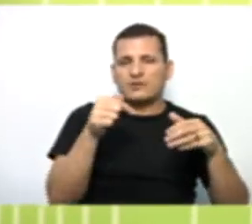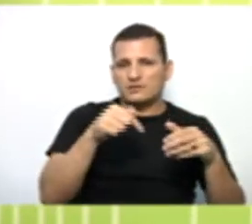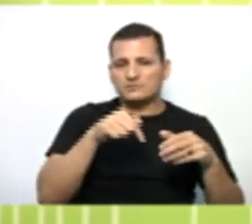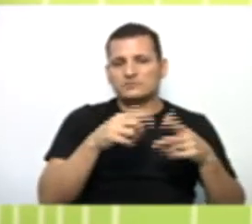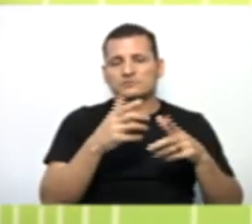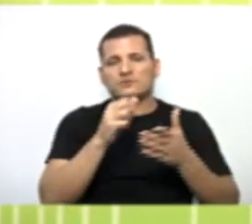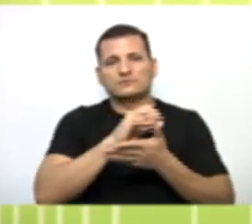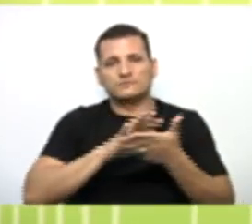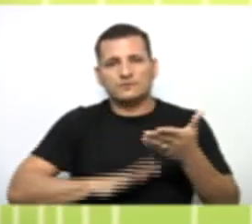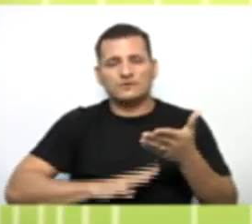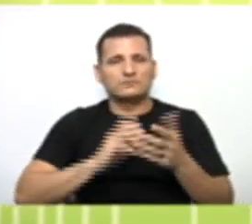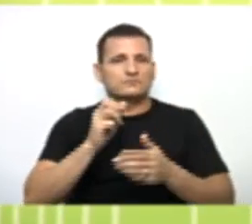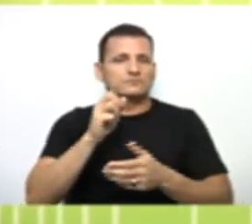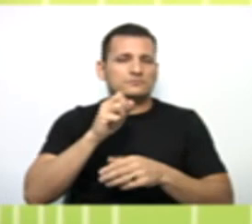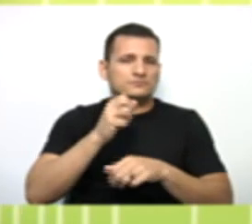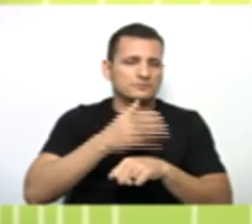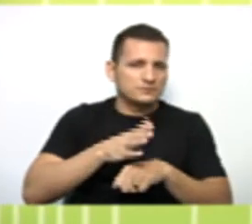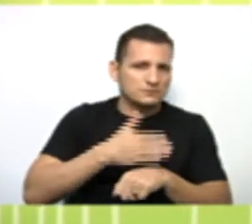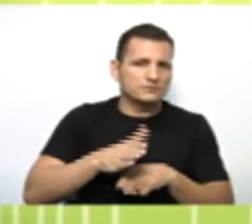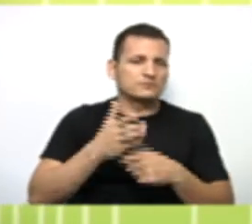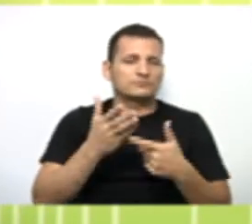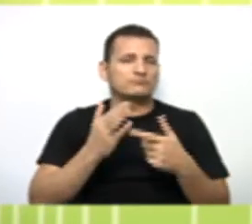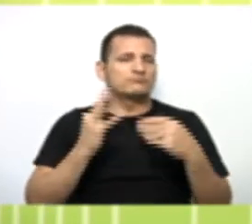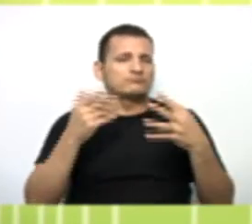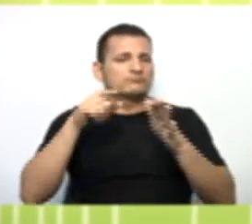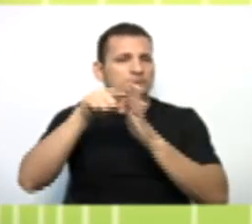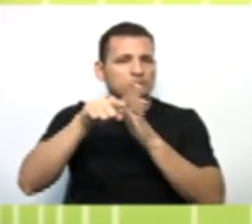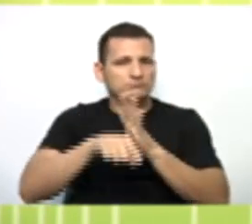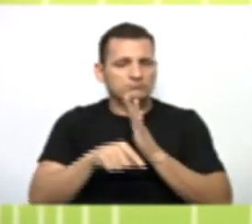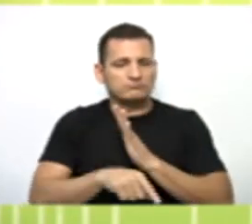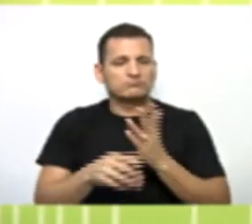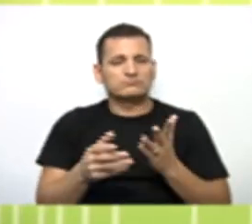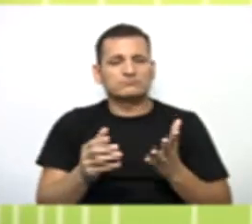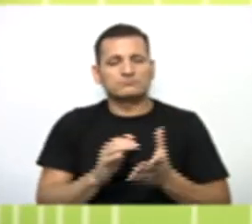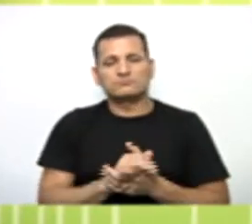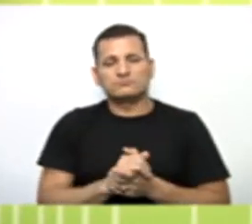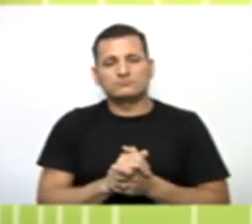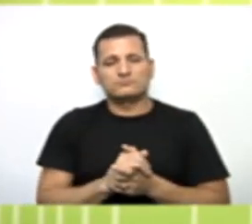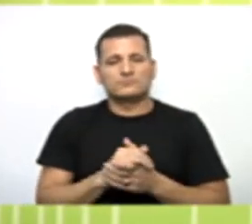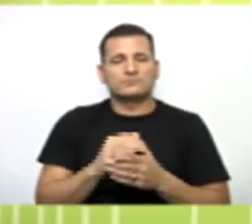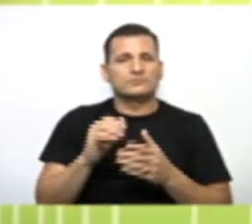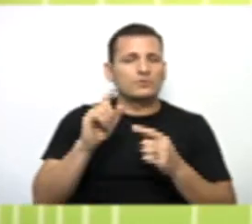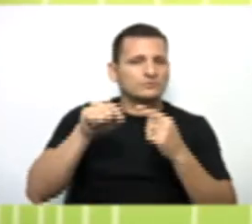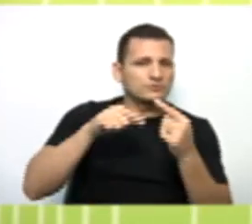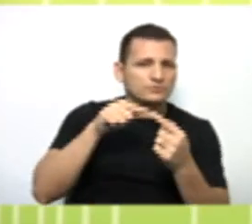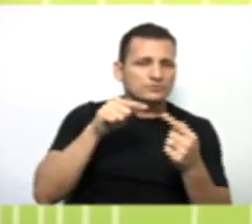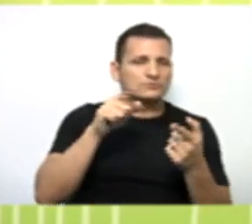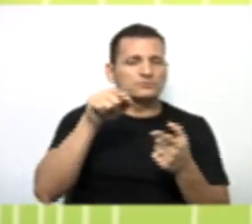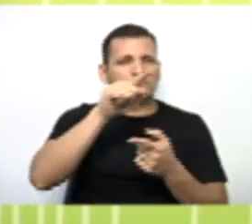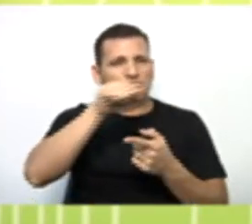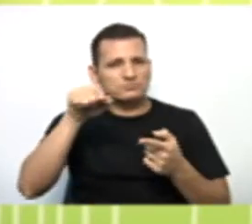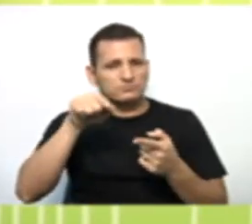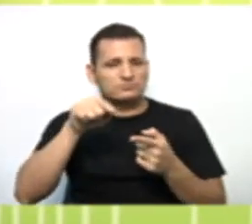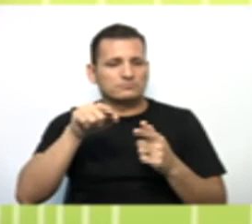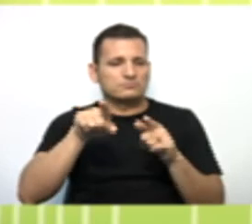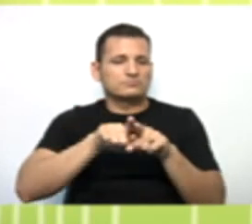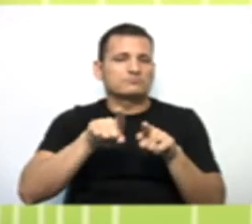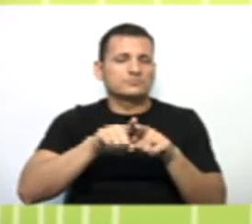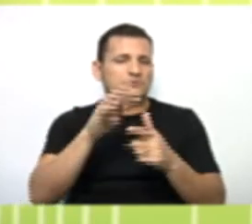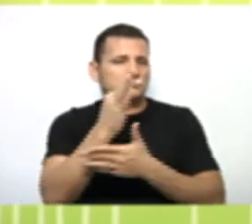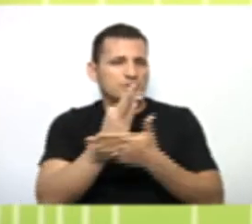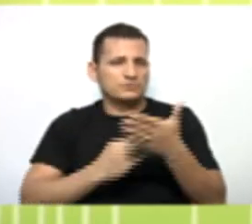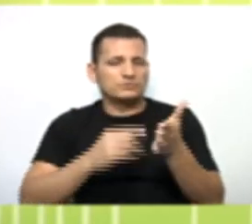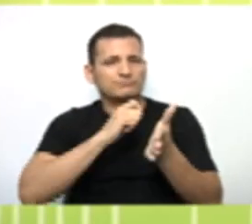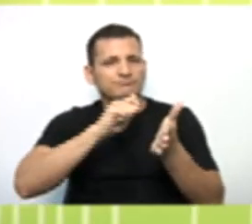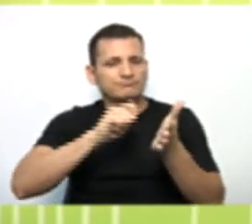As atividades, os exercícios, essas questões que nós passamos aí para você, né? Questões objetivas e também aquele